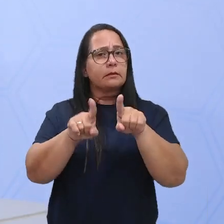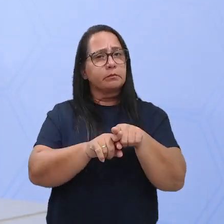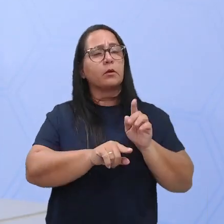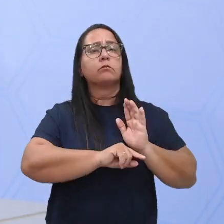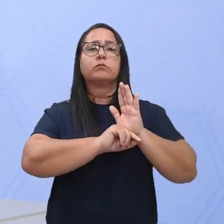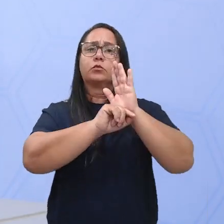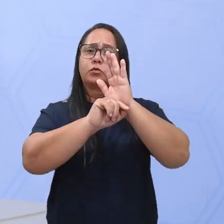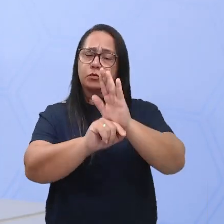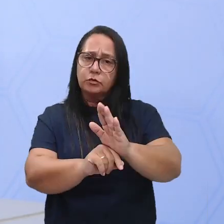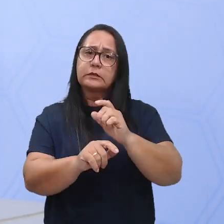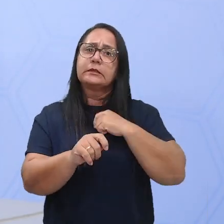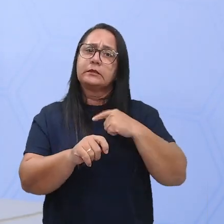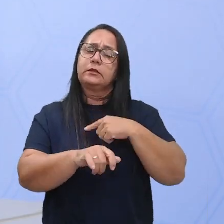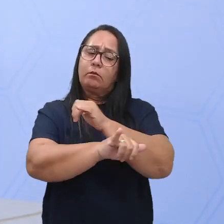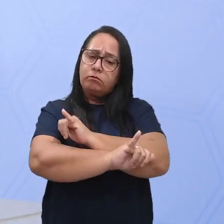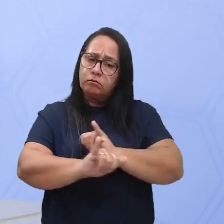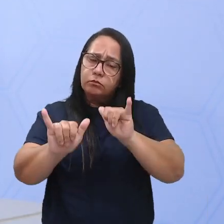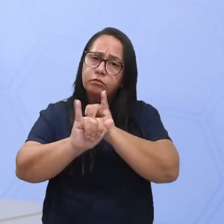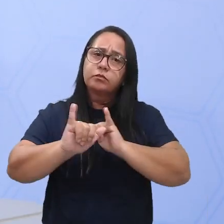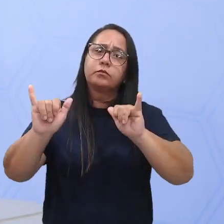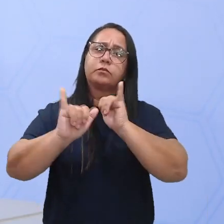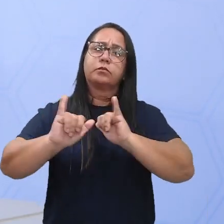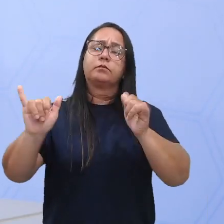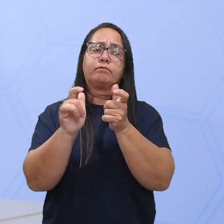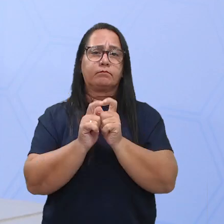esse vasto